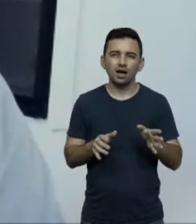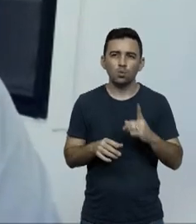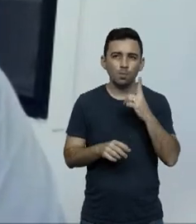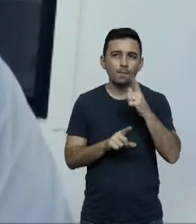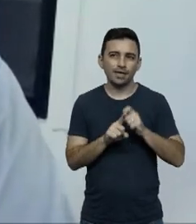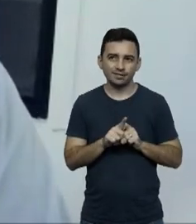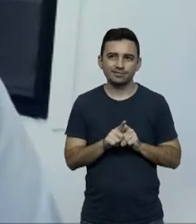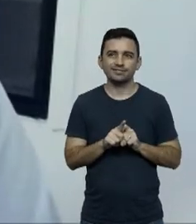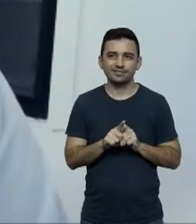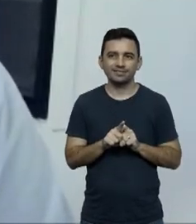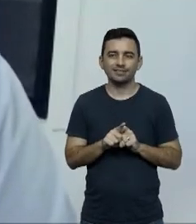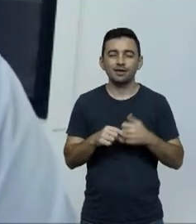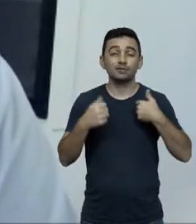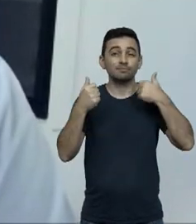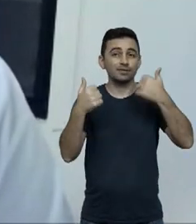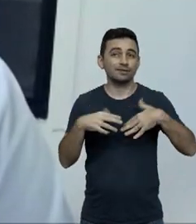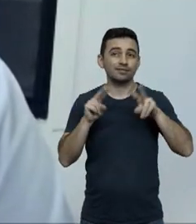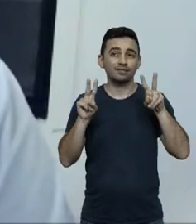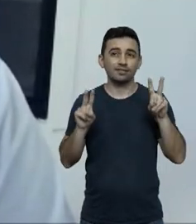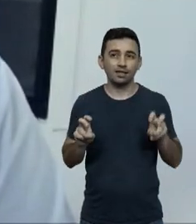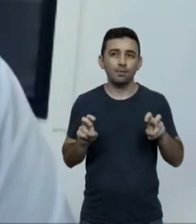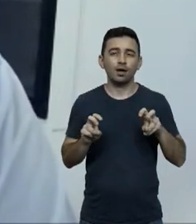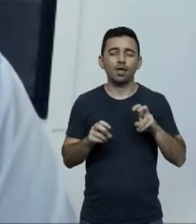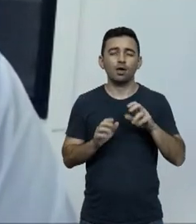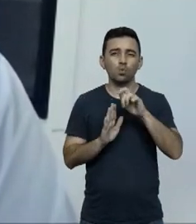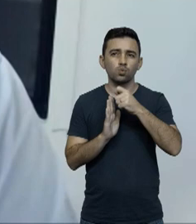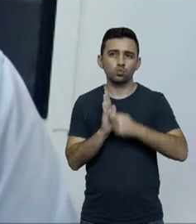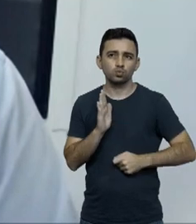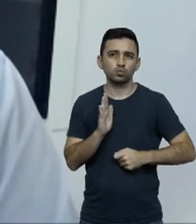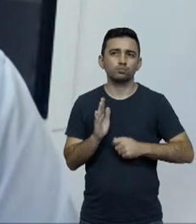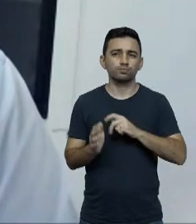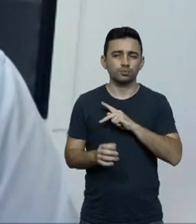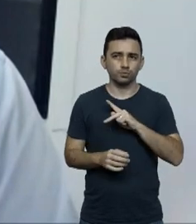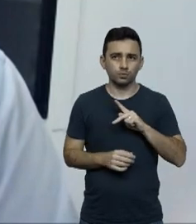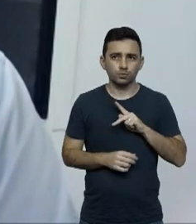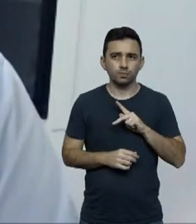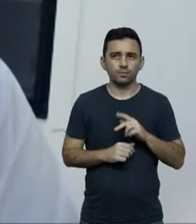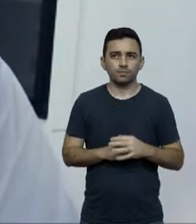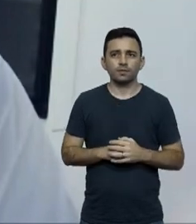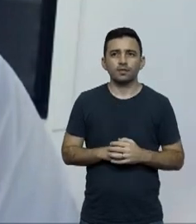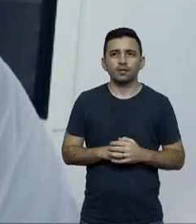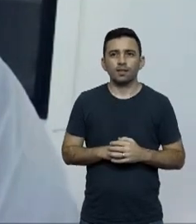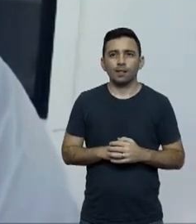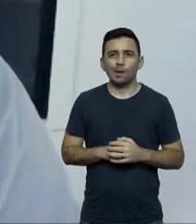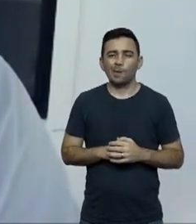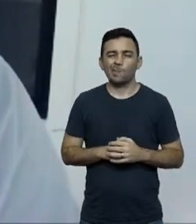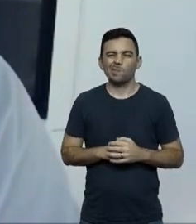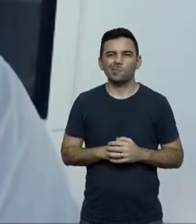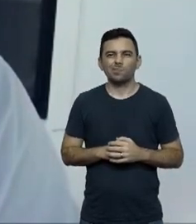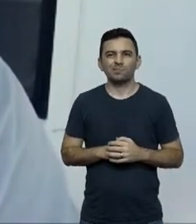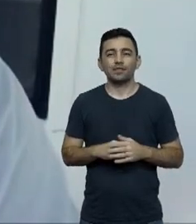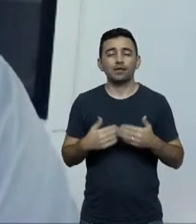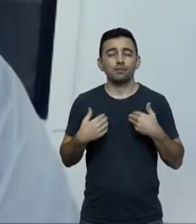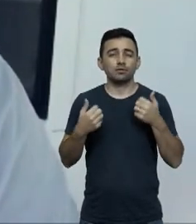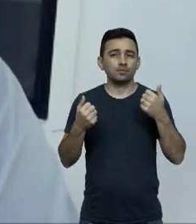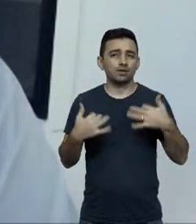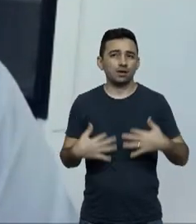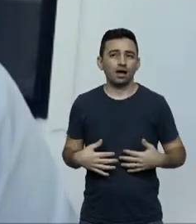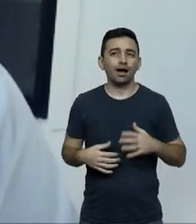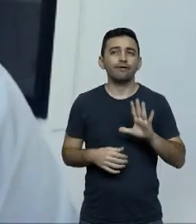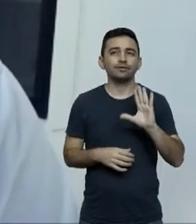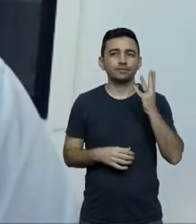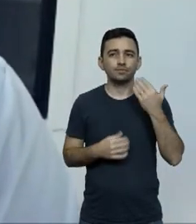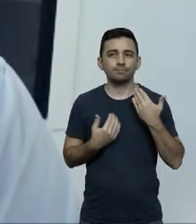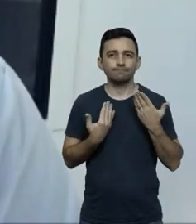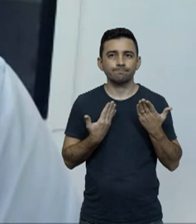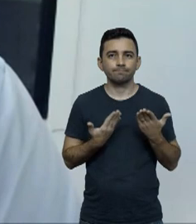trate especificamente de concursos públicos né é eu quero mencionar com relação o episódio